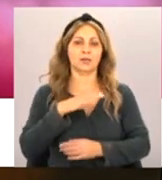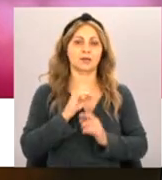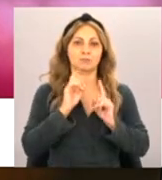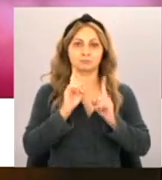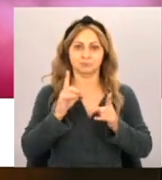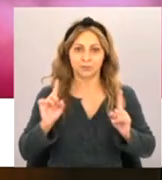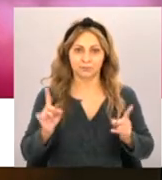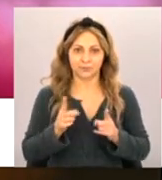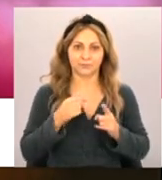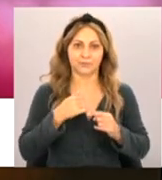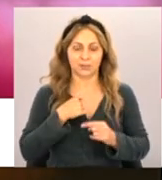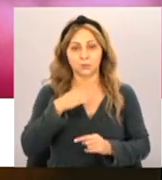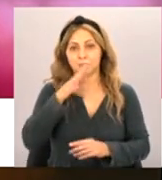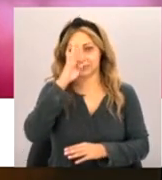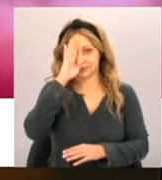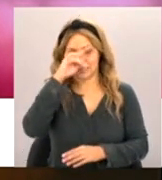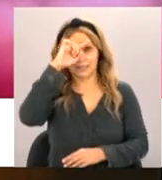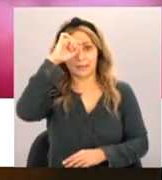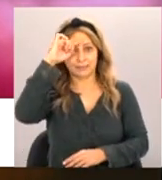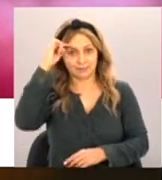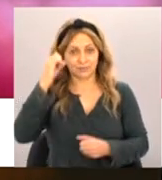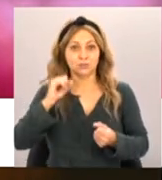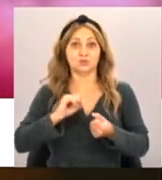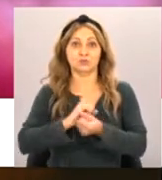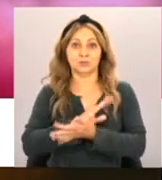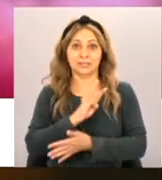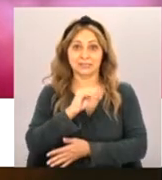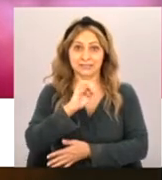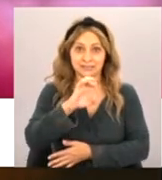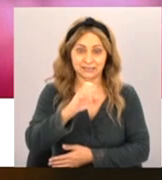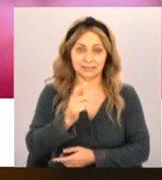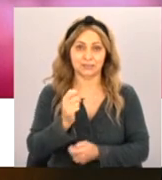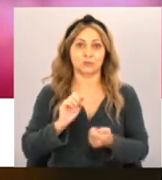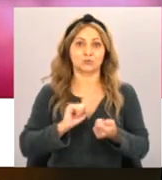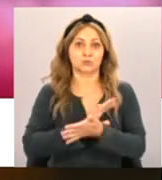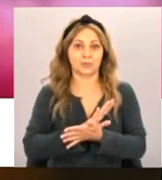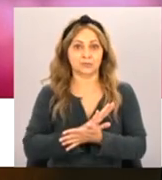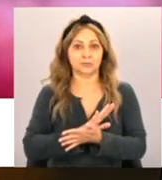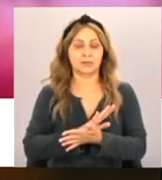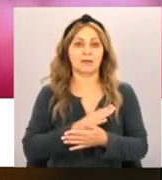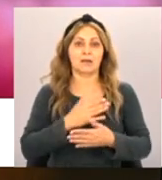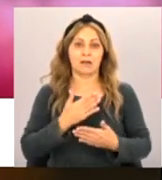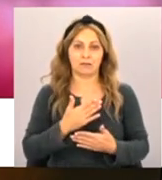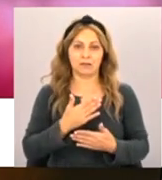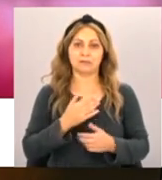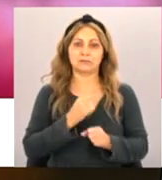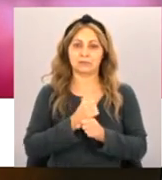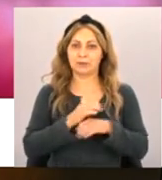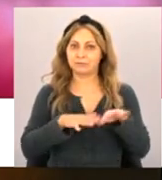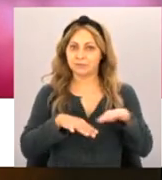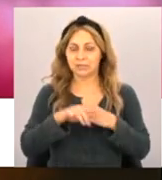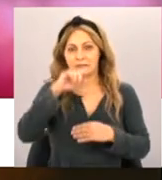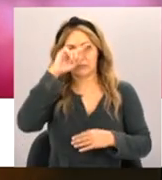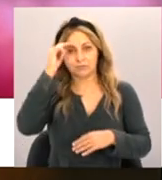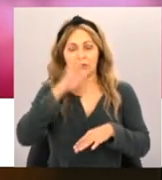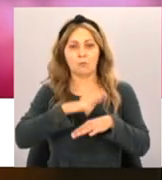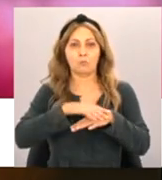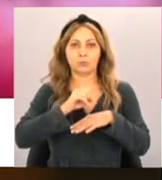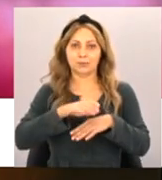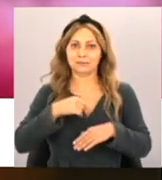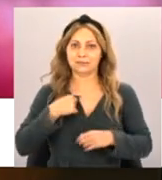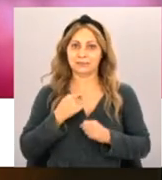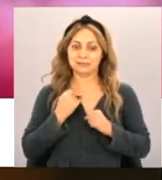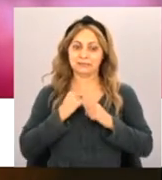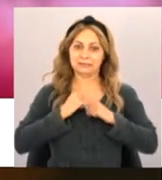para dizer que feitas de enormes dificuldades com que jornalistas da SIC dos preços estão a ter para desempenhar os é por causa do ataque informático